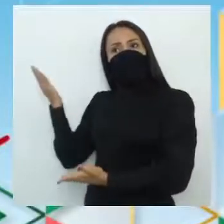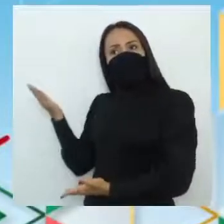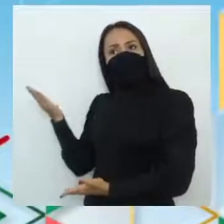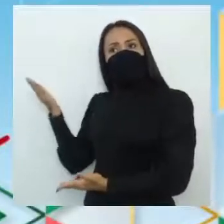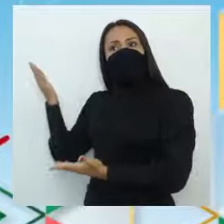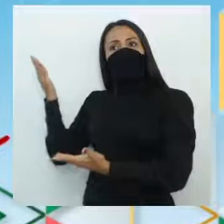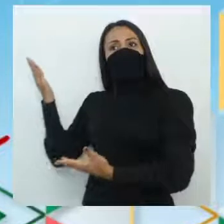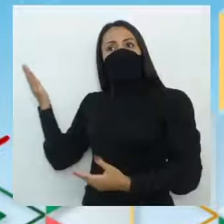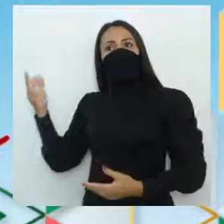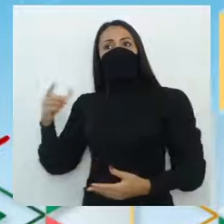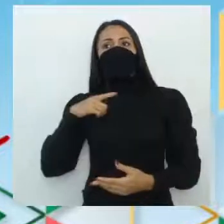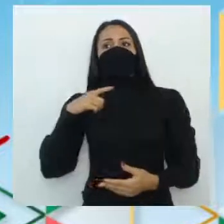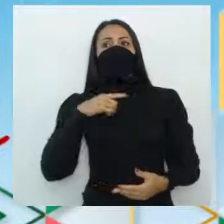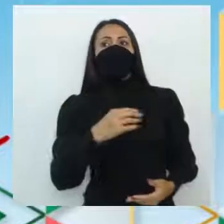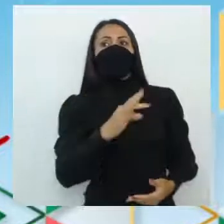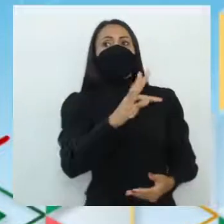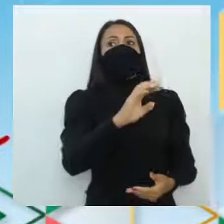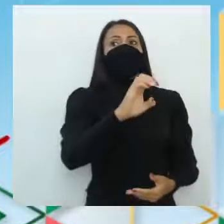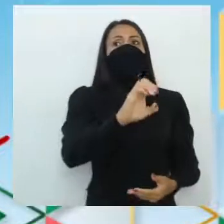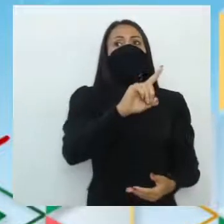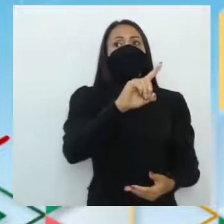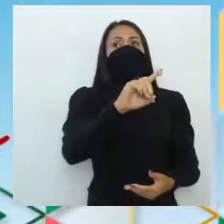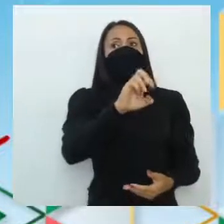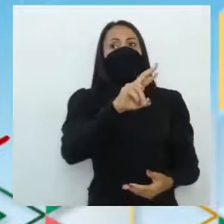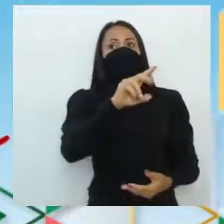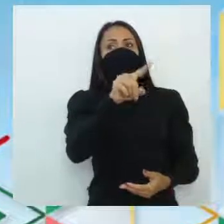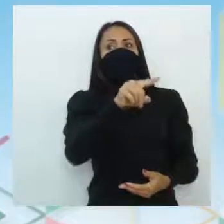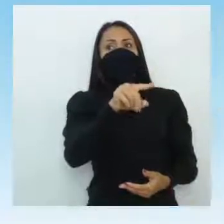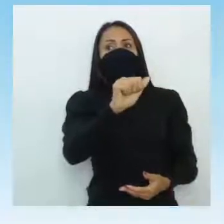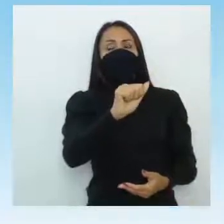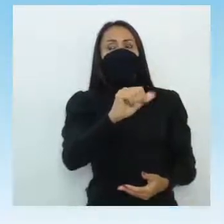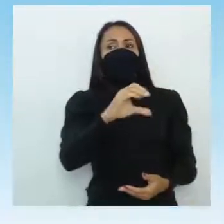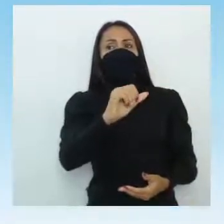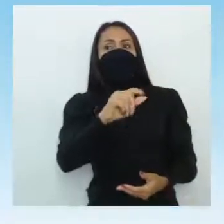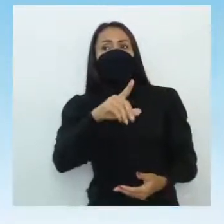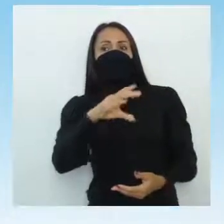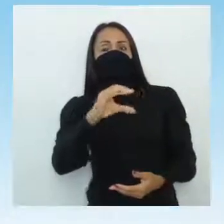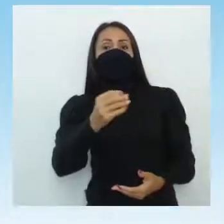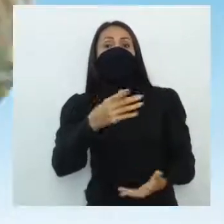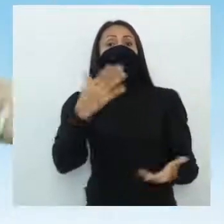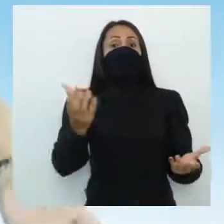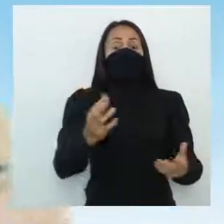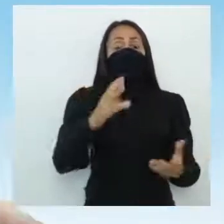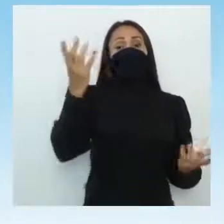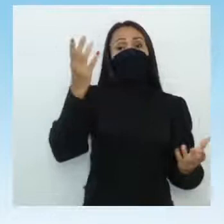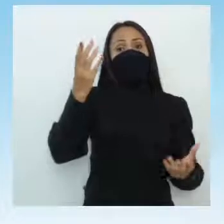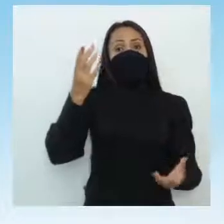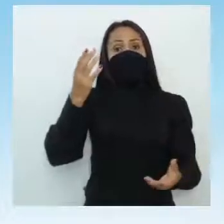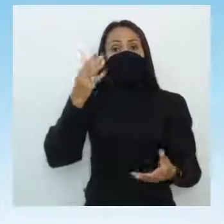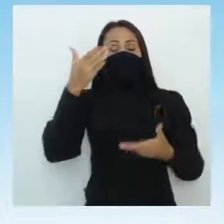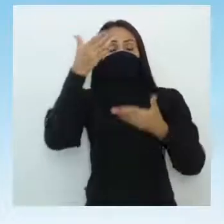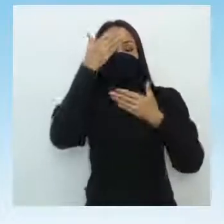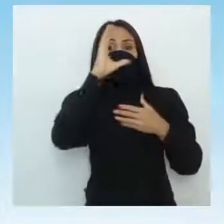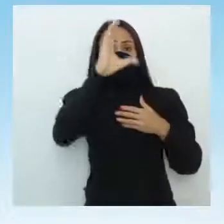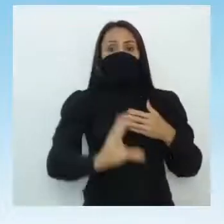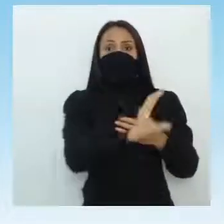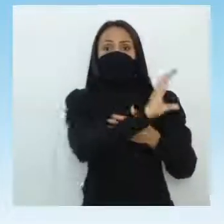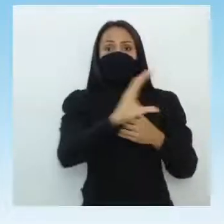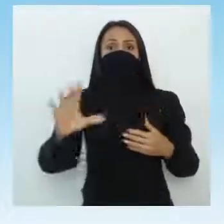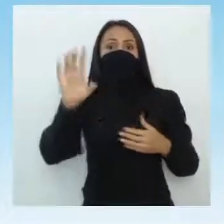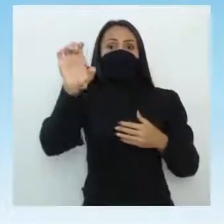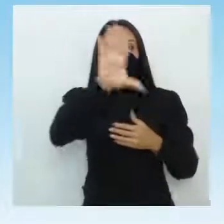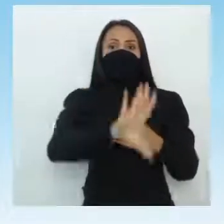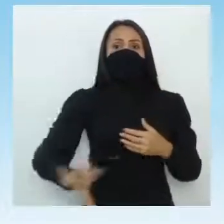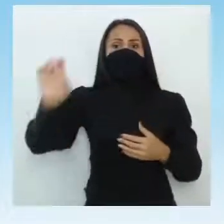temos Teresa de Calcutá, uma freira católica da Europa, mas que deu a sua